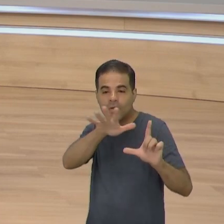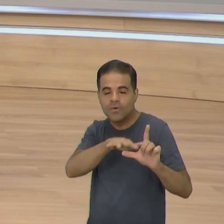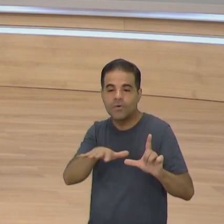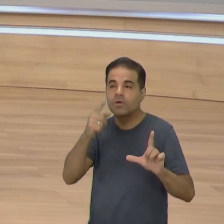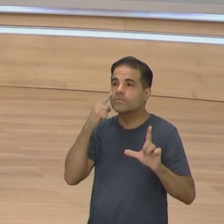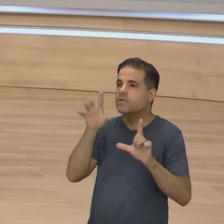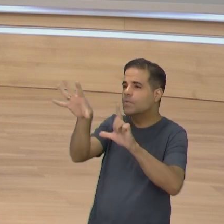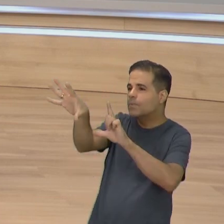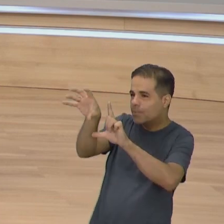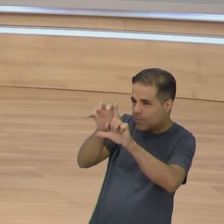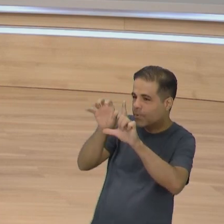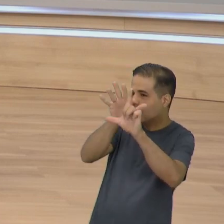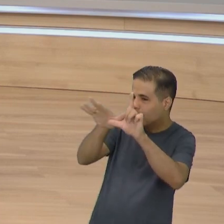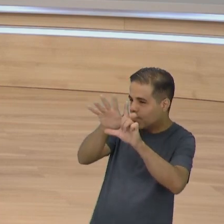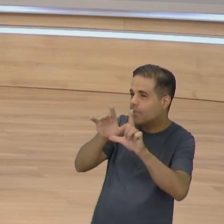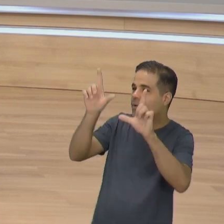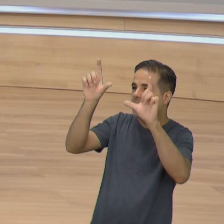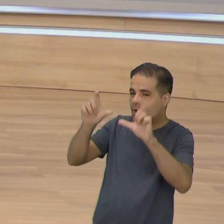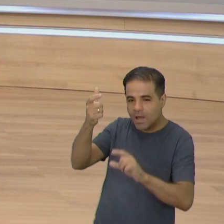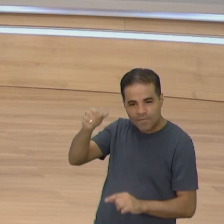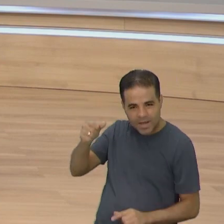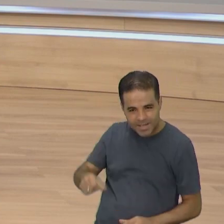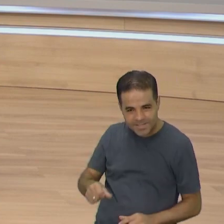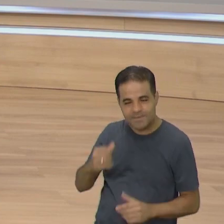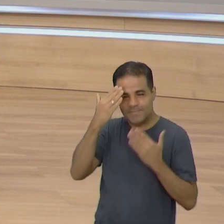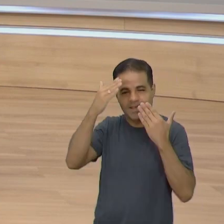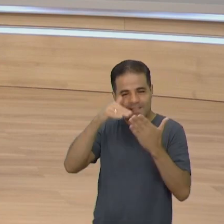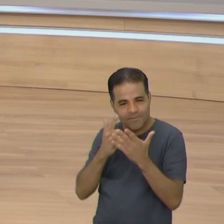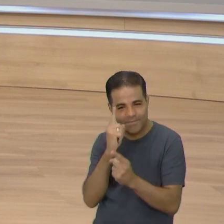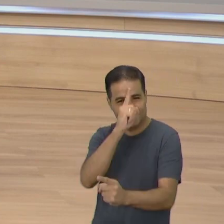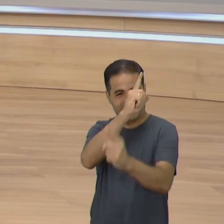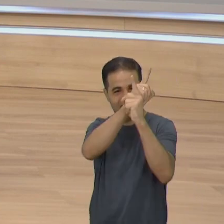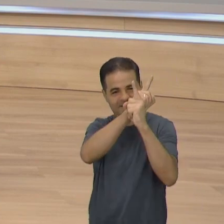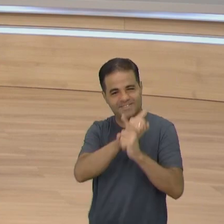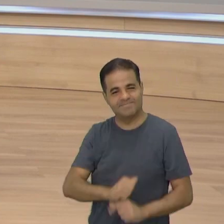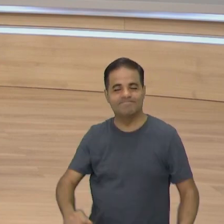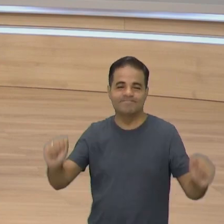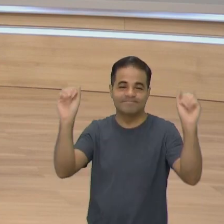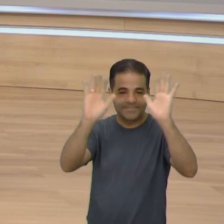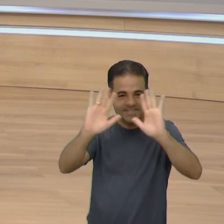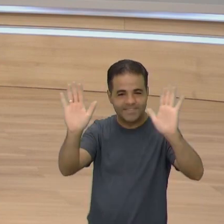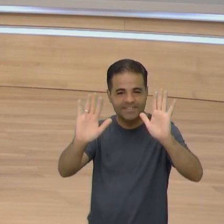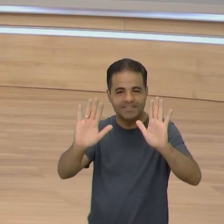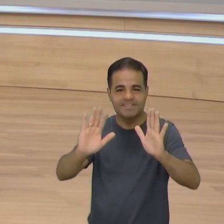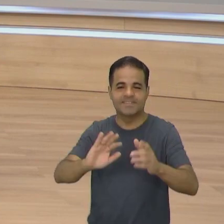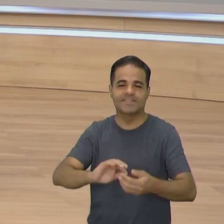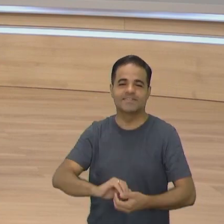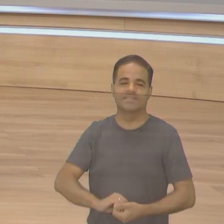avaliação, tá bom? Obrigado e até a próxima. Até, pessoal!